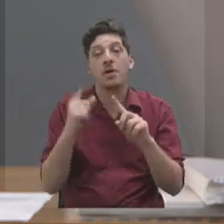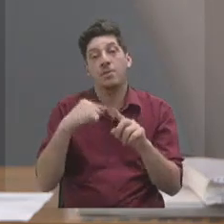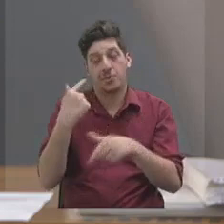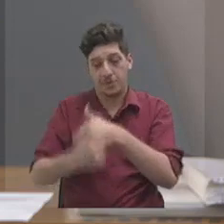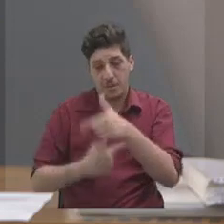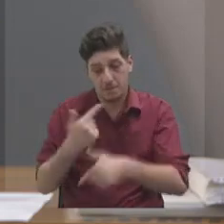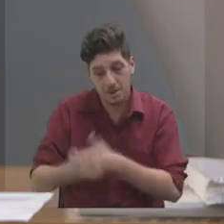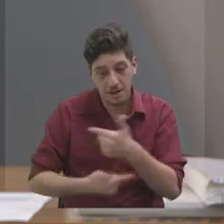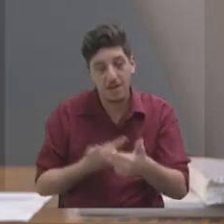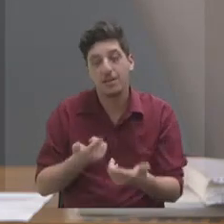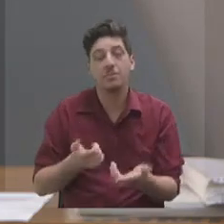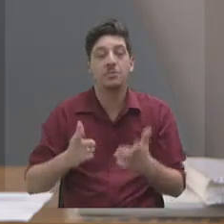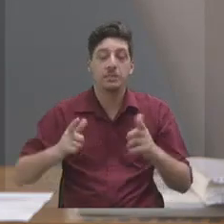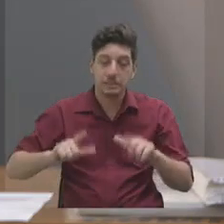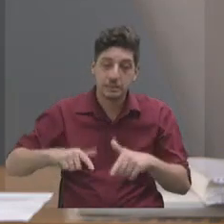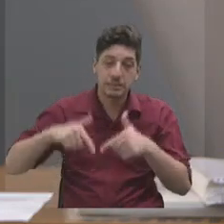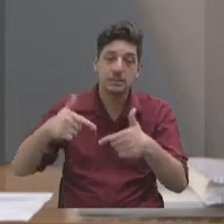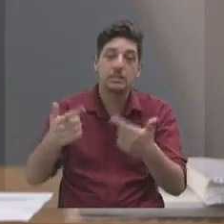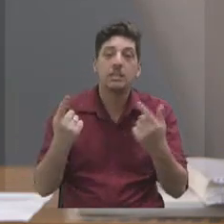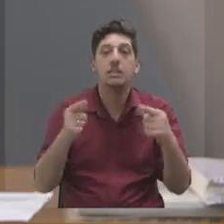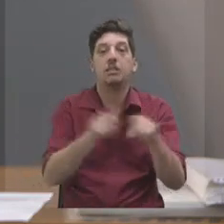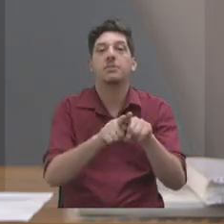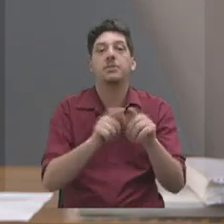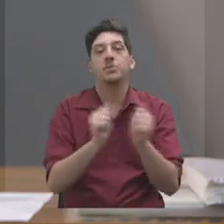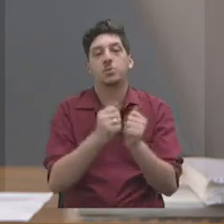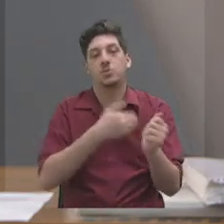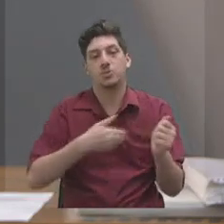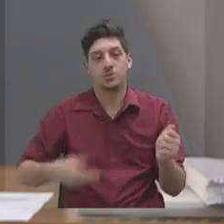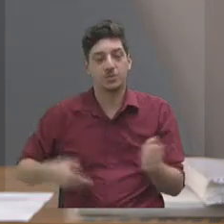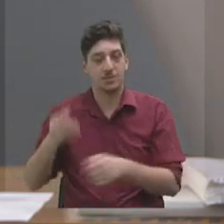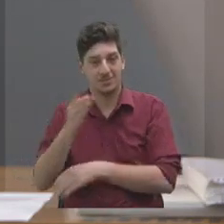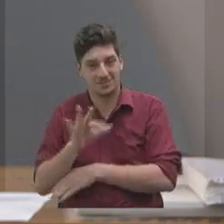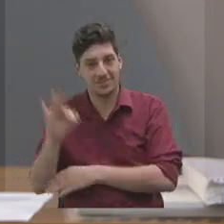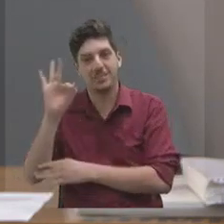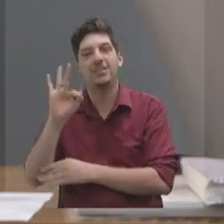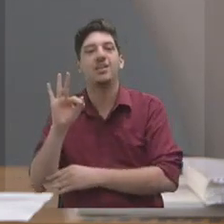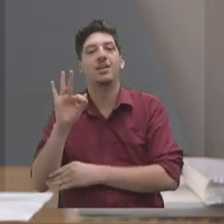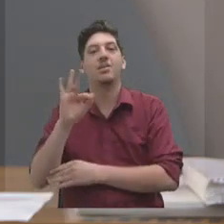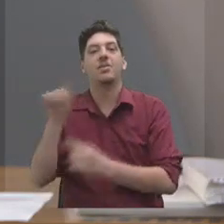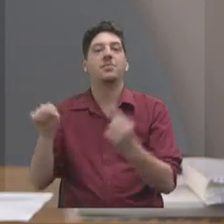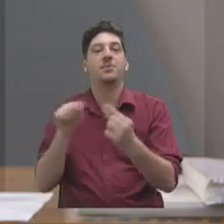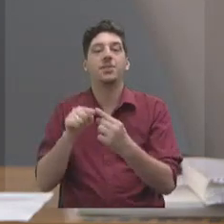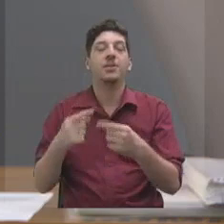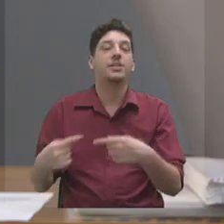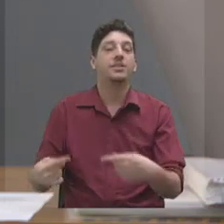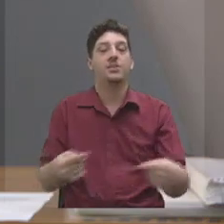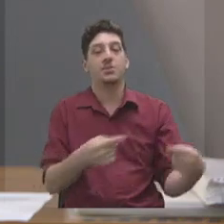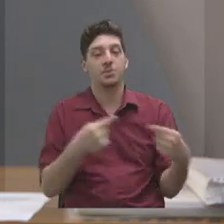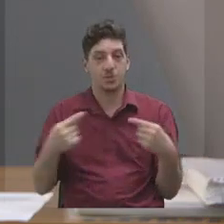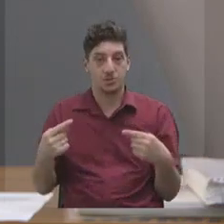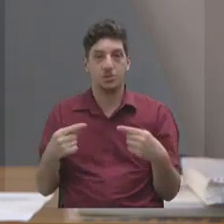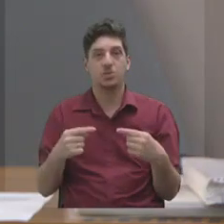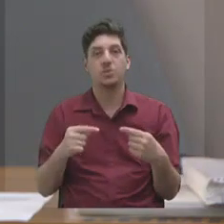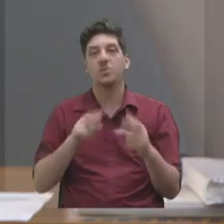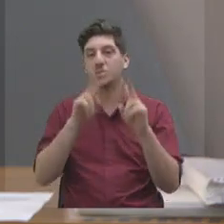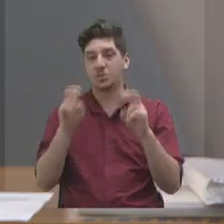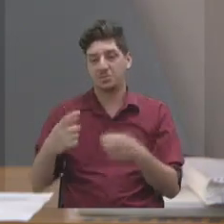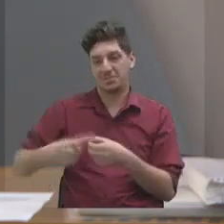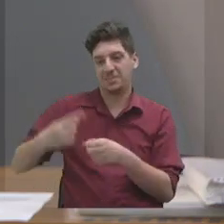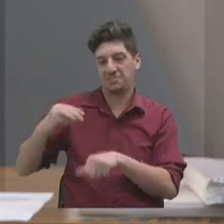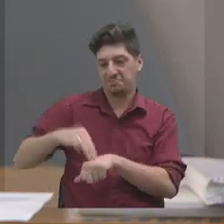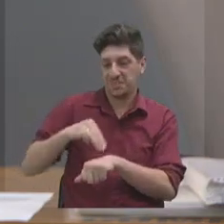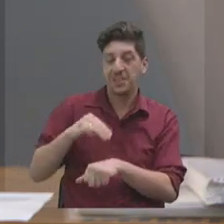e em parceria também como o governo federal né para que as discussões em torno da Colina se seja